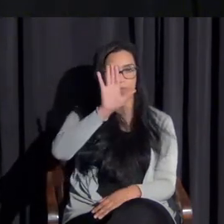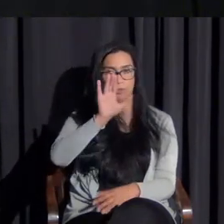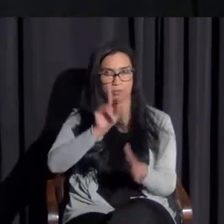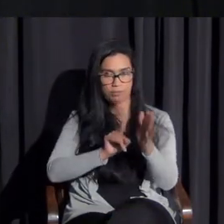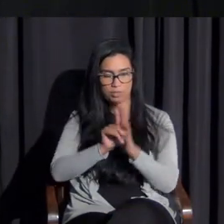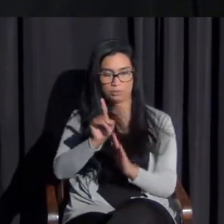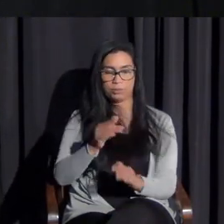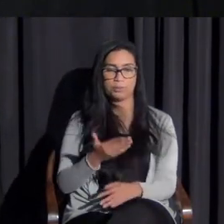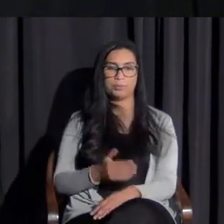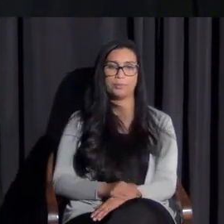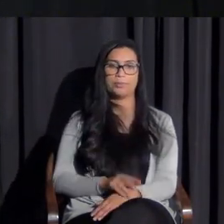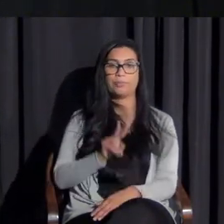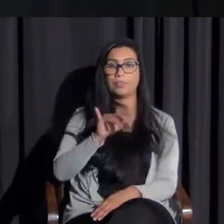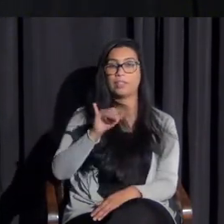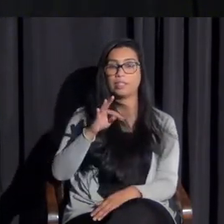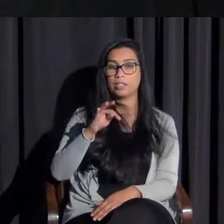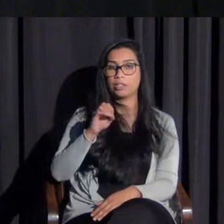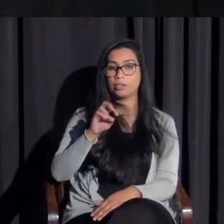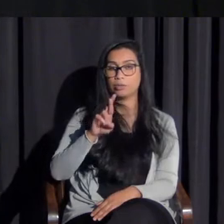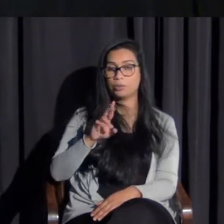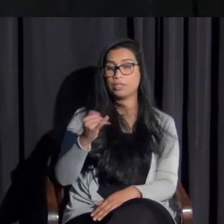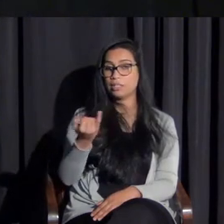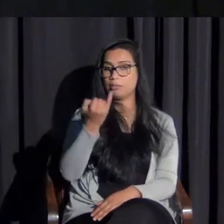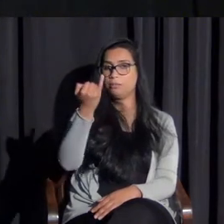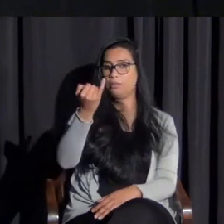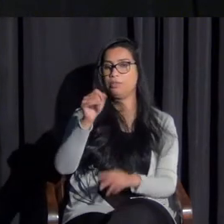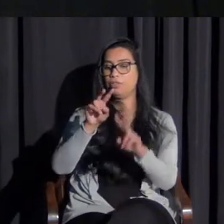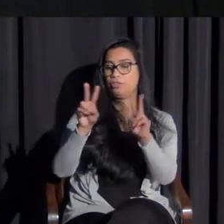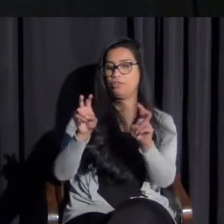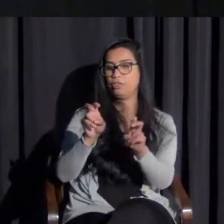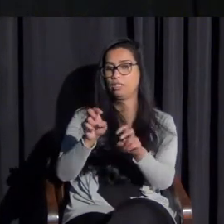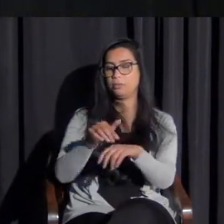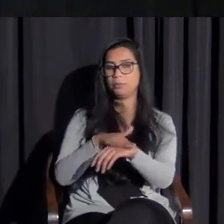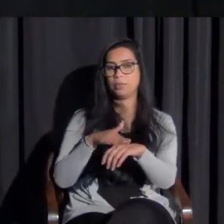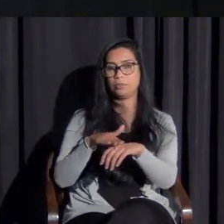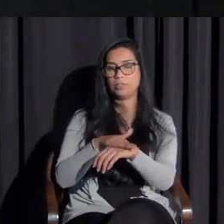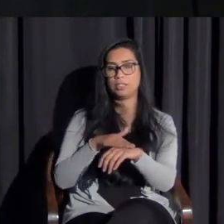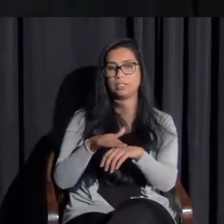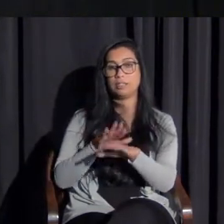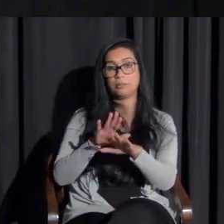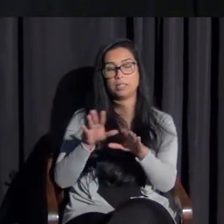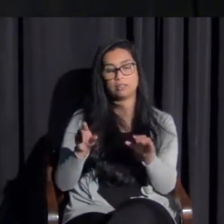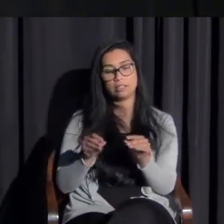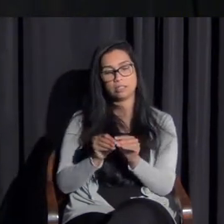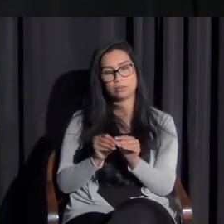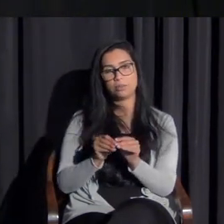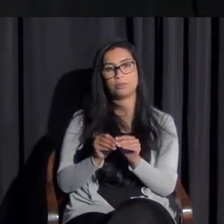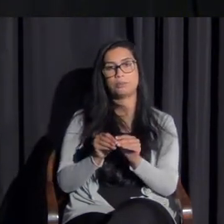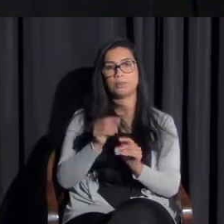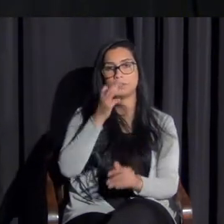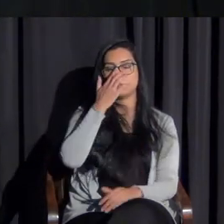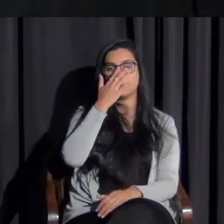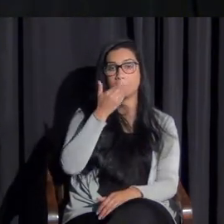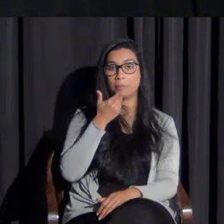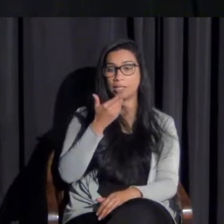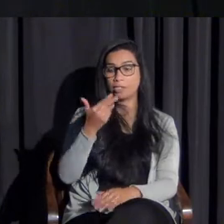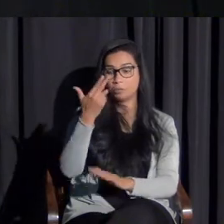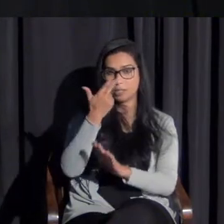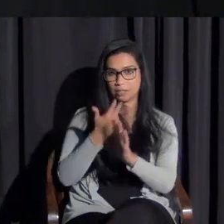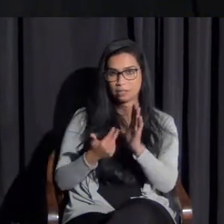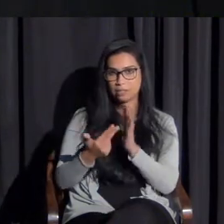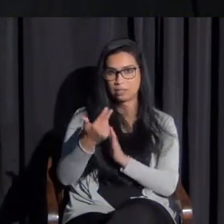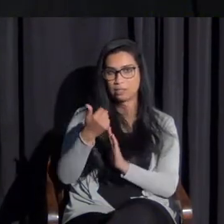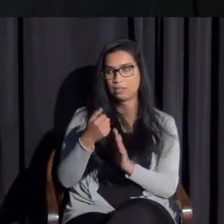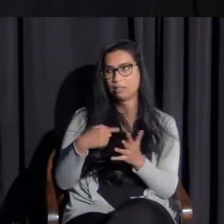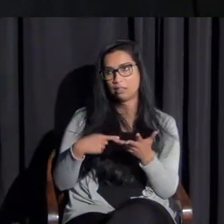Vitor. Porque acho que você traz uma questão importante para a gente pensar também, né? Então, quando se pede para as crianças desenharem, etc.,